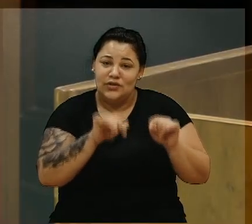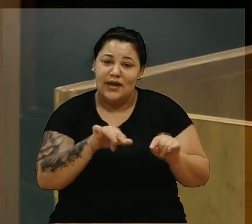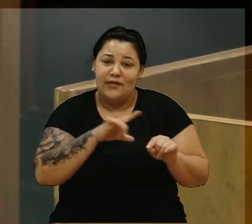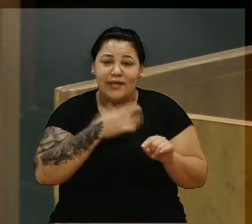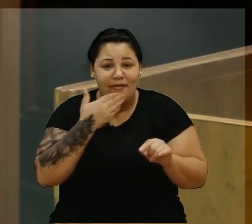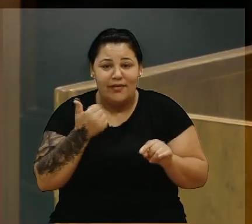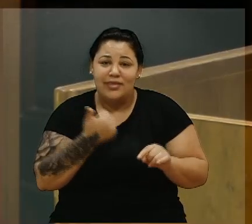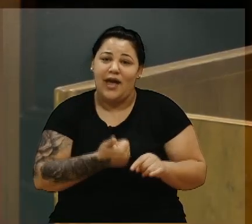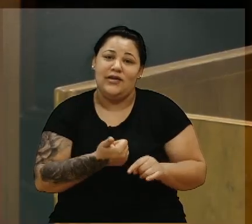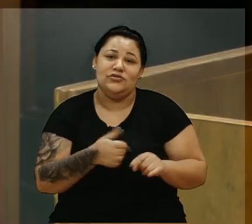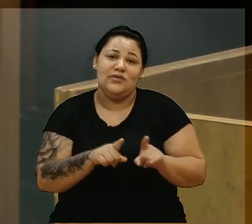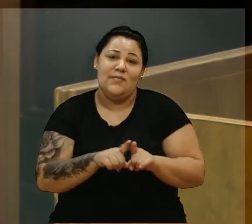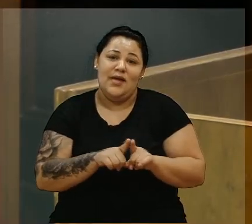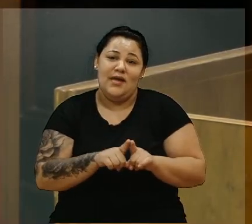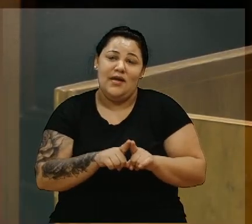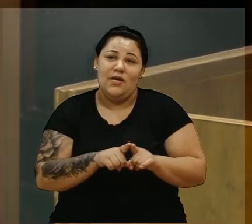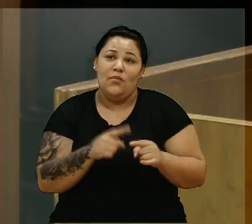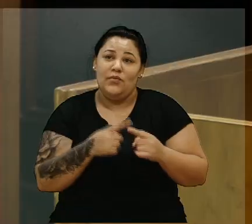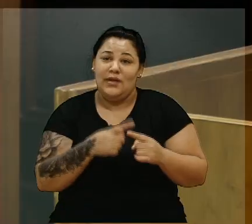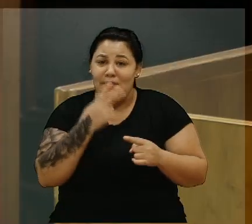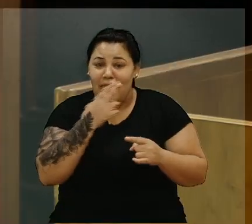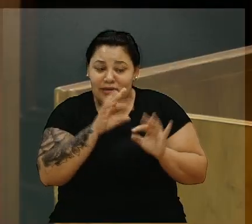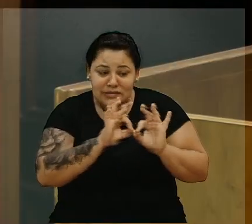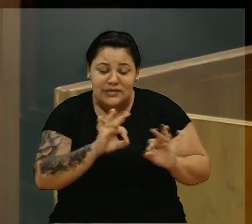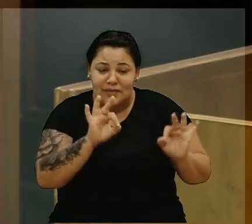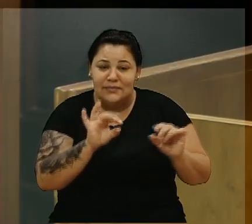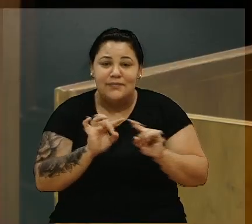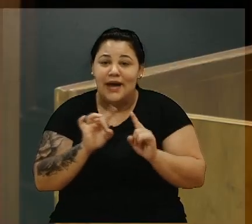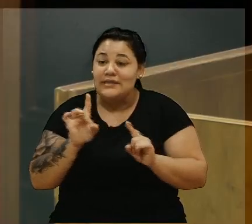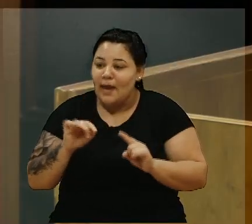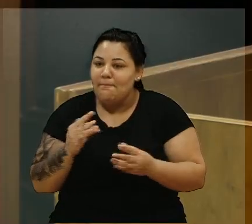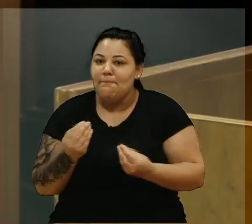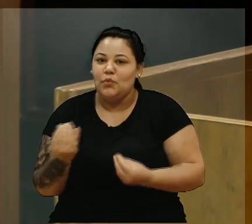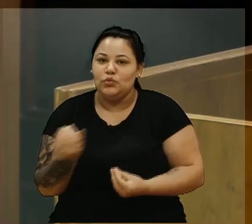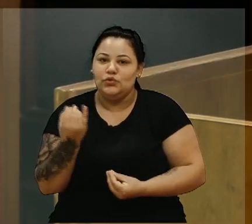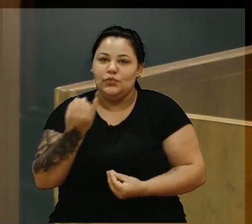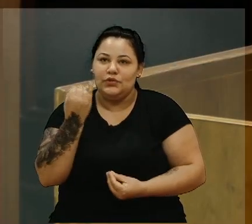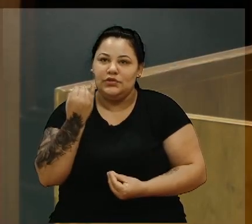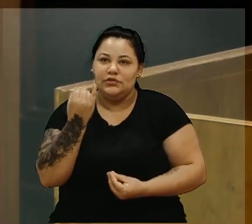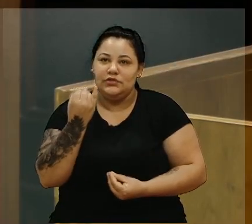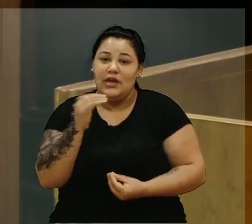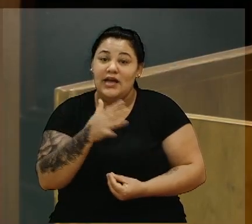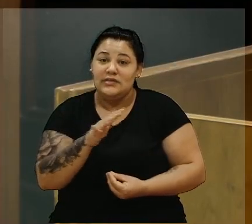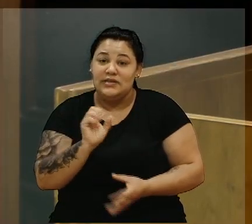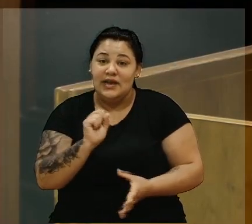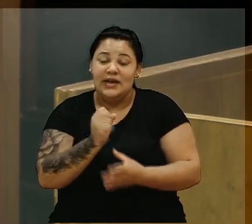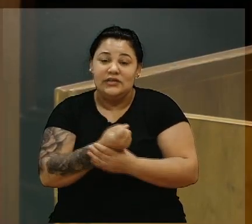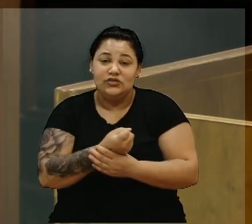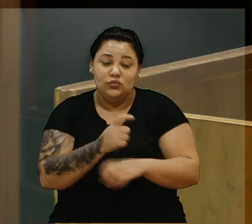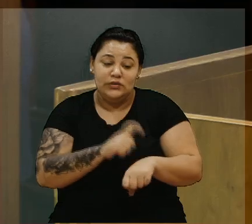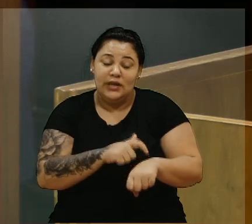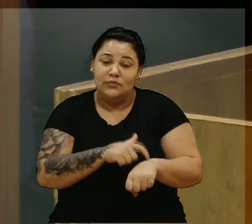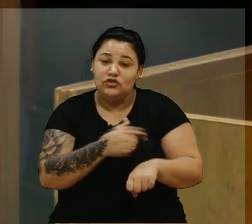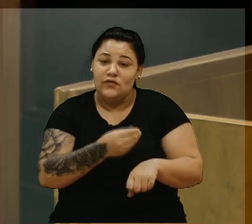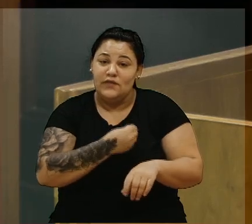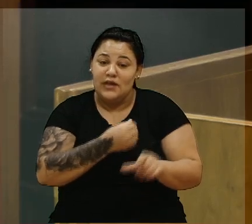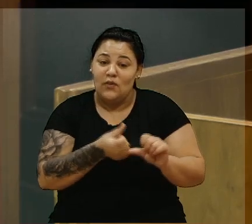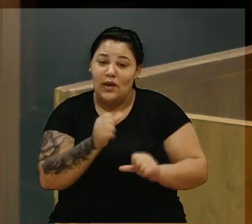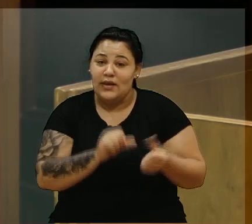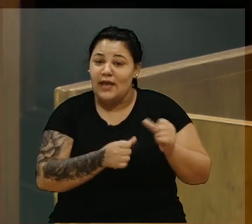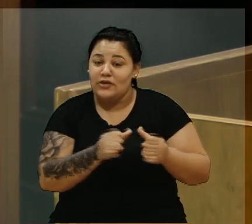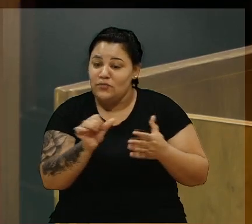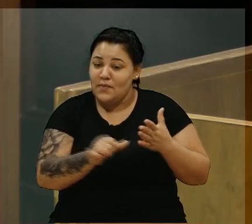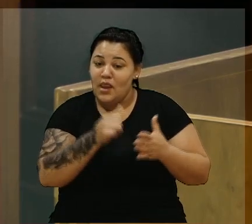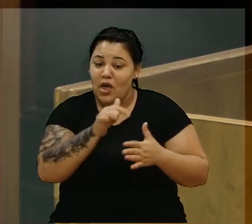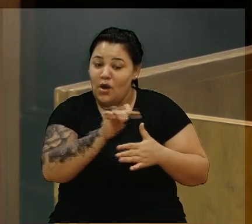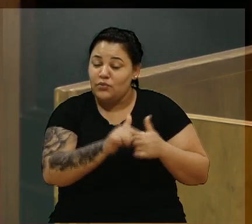benefício, que parece simples e pontual, mas, como eu disse, muitas vezes garante até um tempo de vida e qualidade melhor para aquele trabalhador,